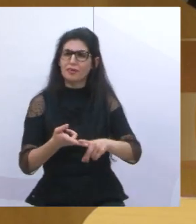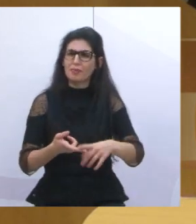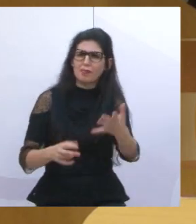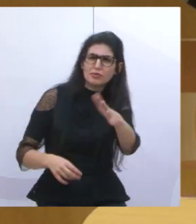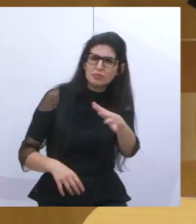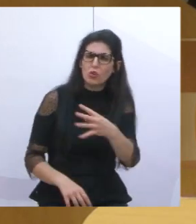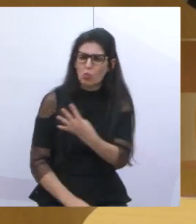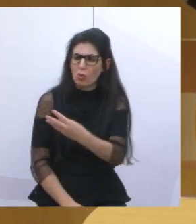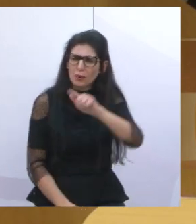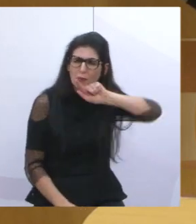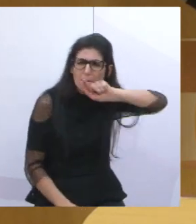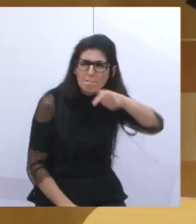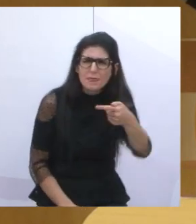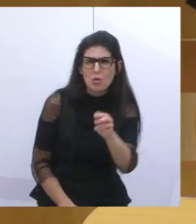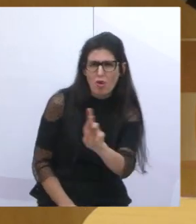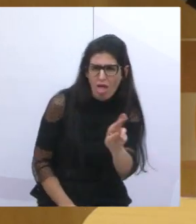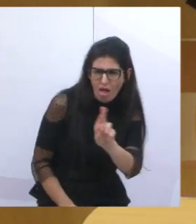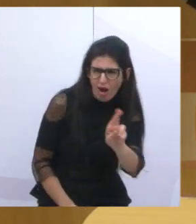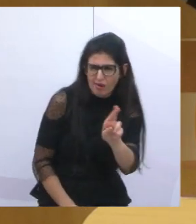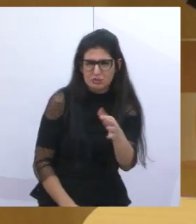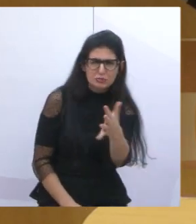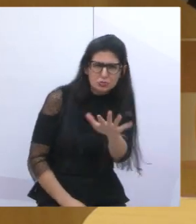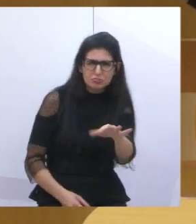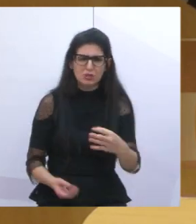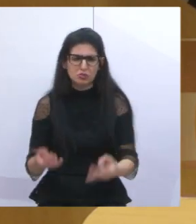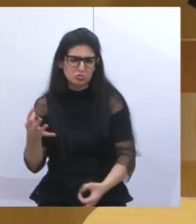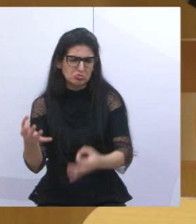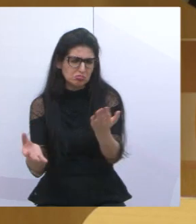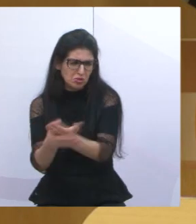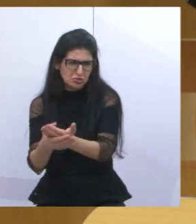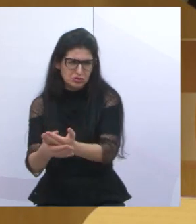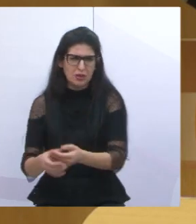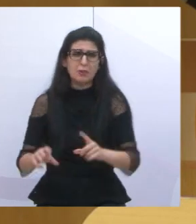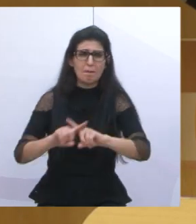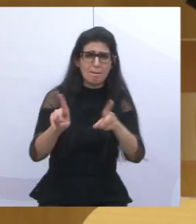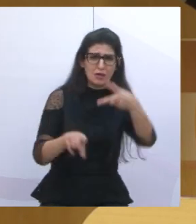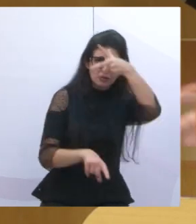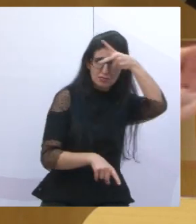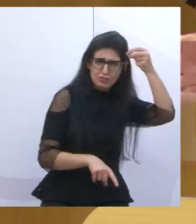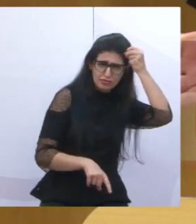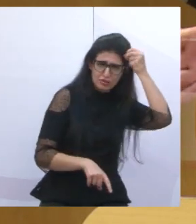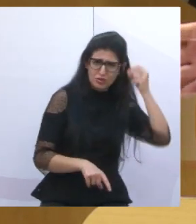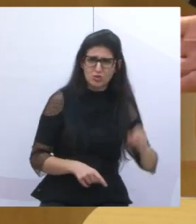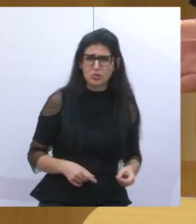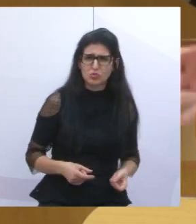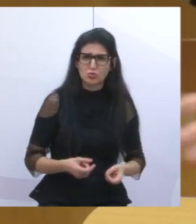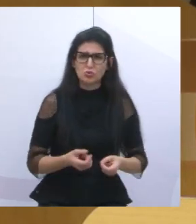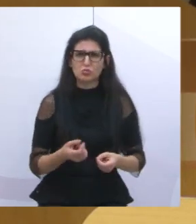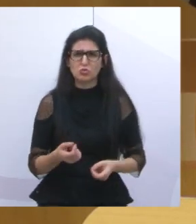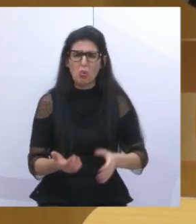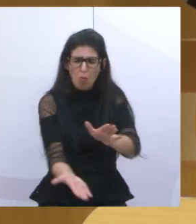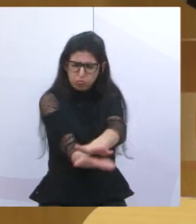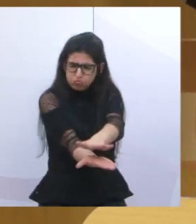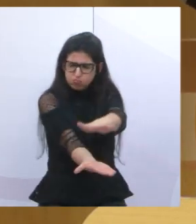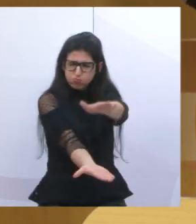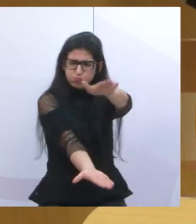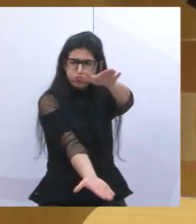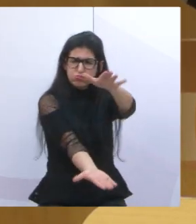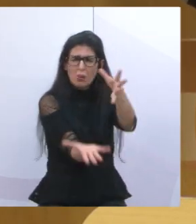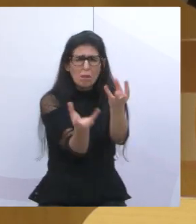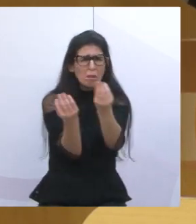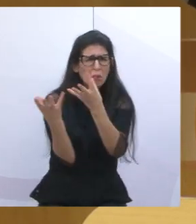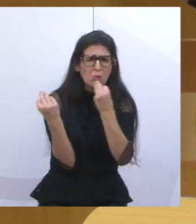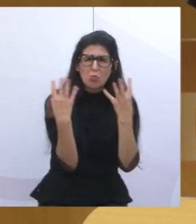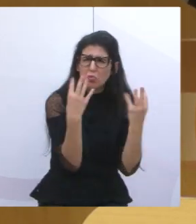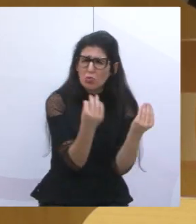de R$4.000, uma ação dessa. E a Prefeitura, existe uma enxurrada de cobranças judiciais, entupindo o fórum